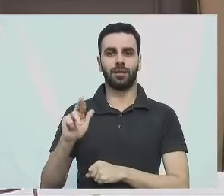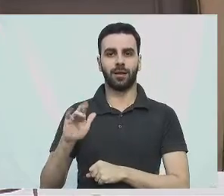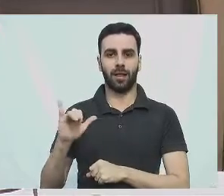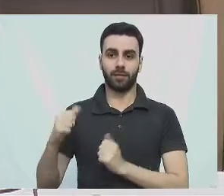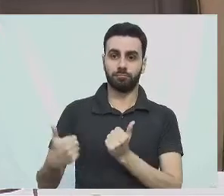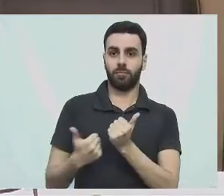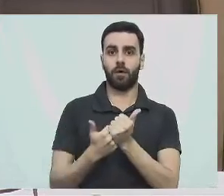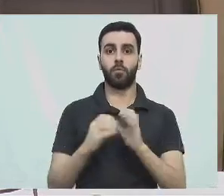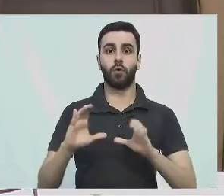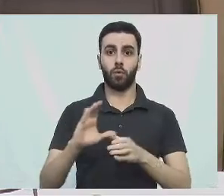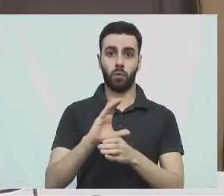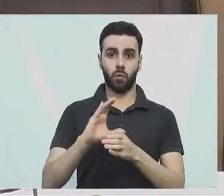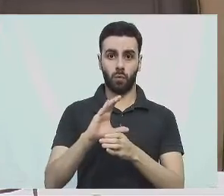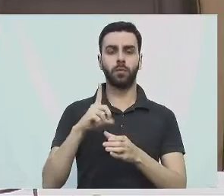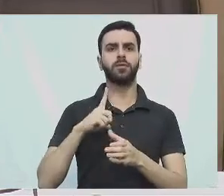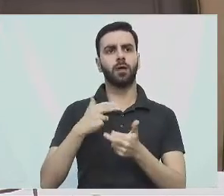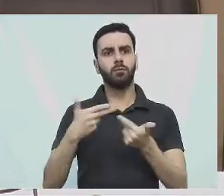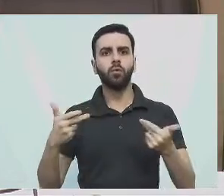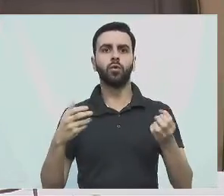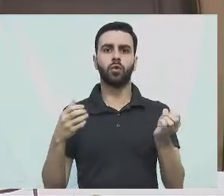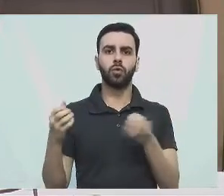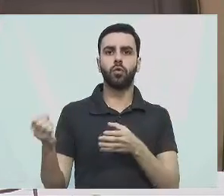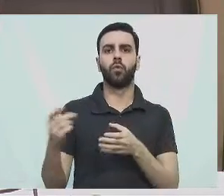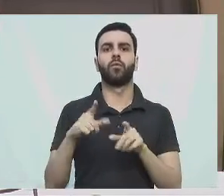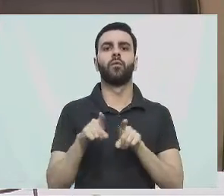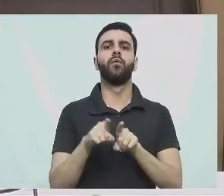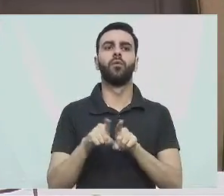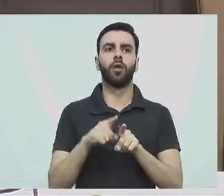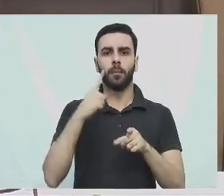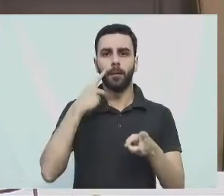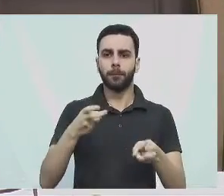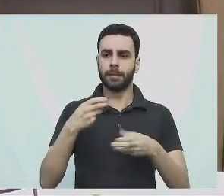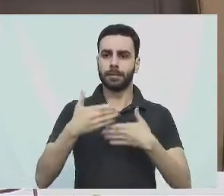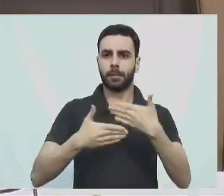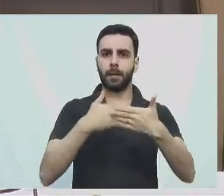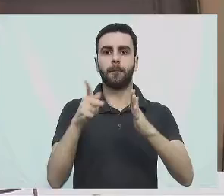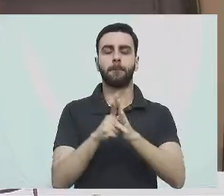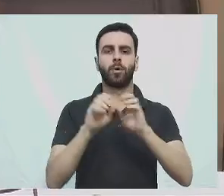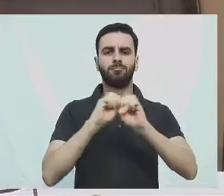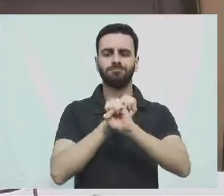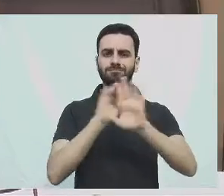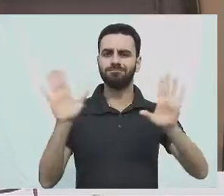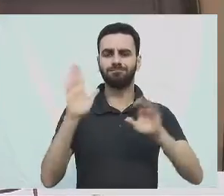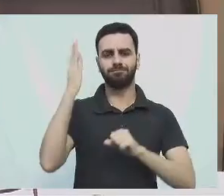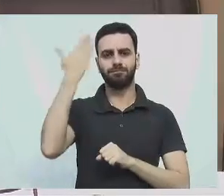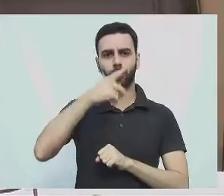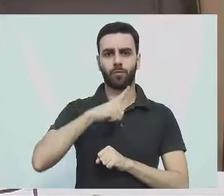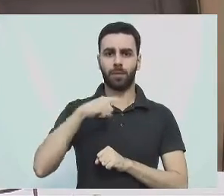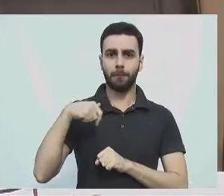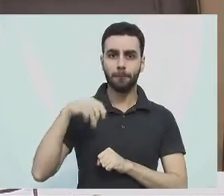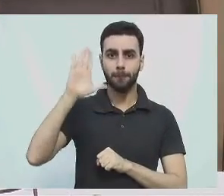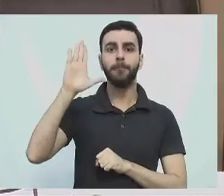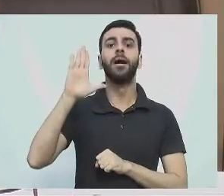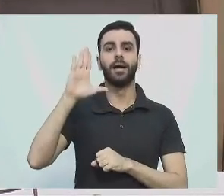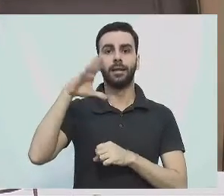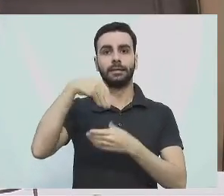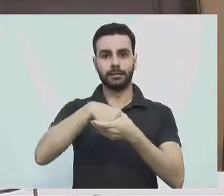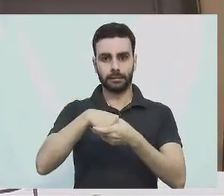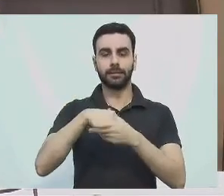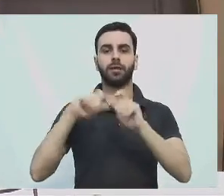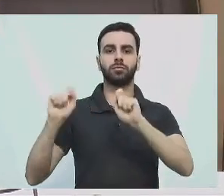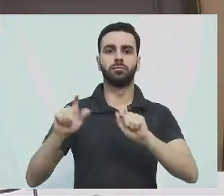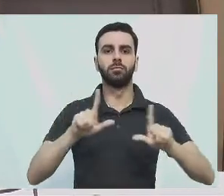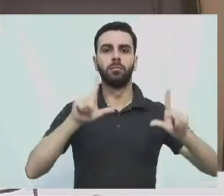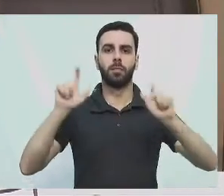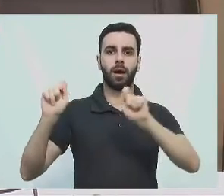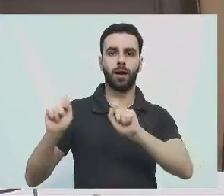2 anos, algumas inovações que a gente vê resultado no quesito transparência, quando a gente passa a contar com as lâminas,